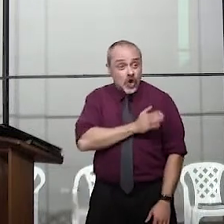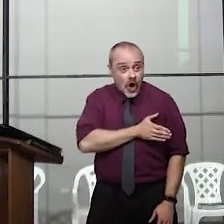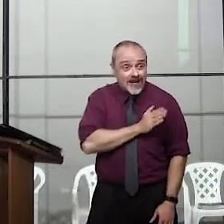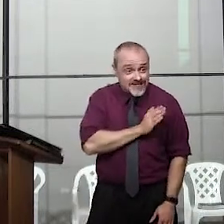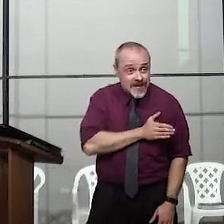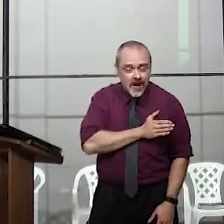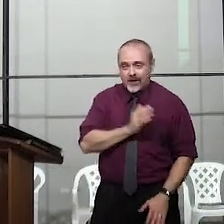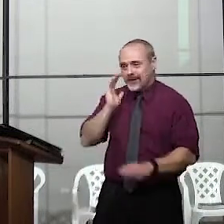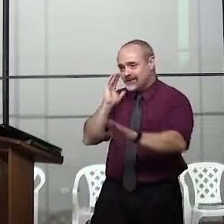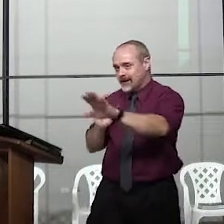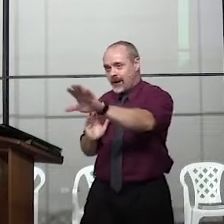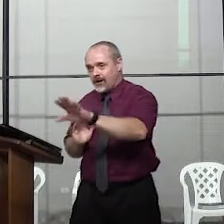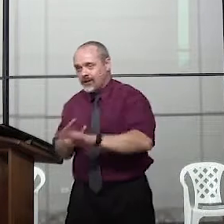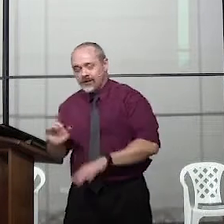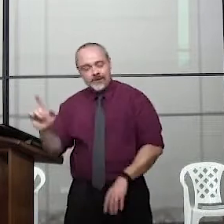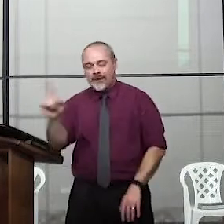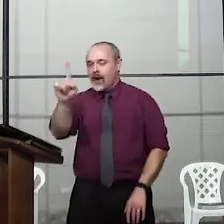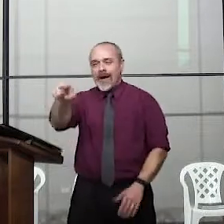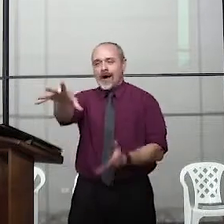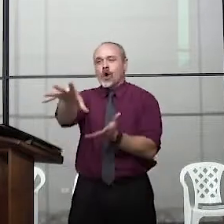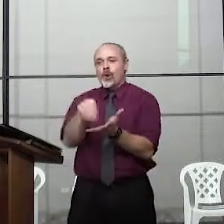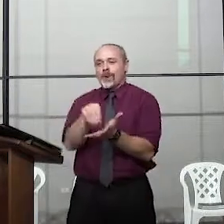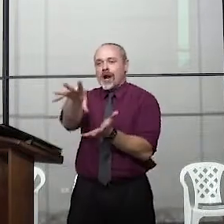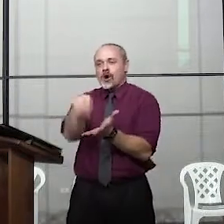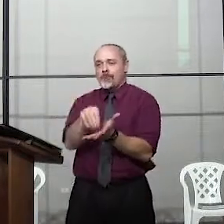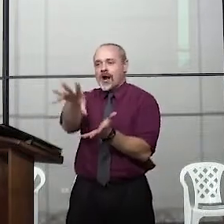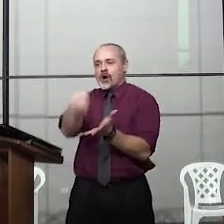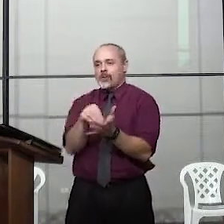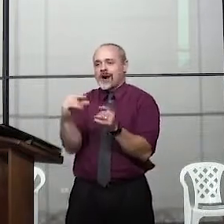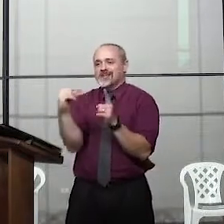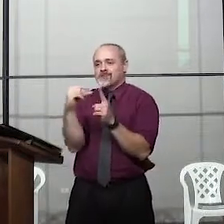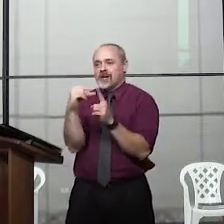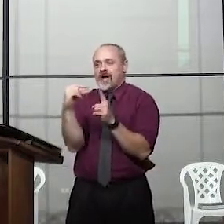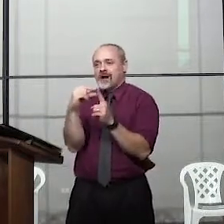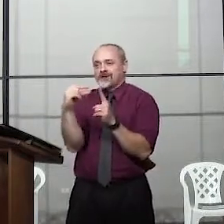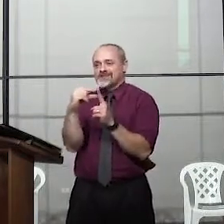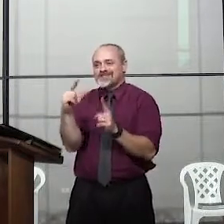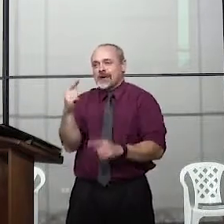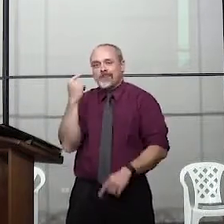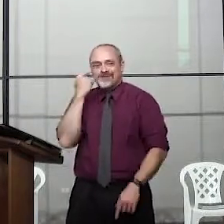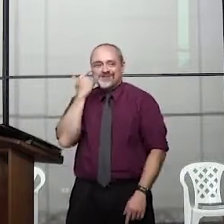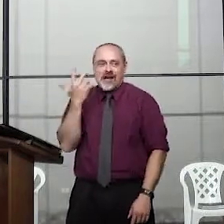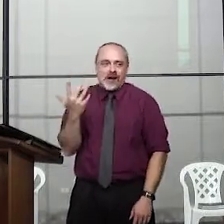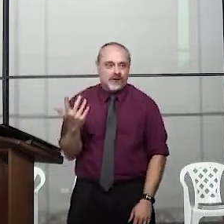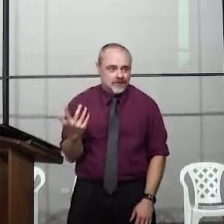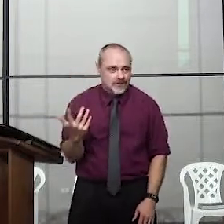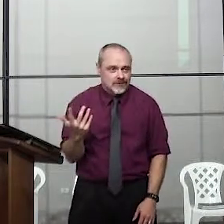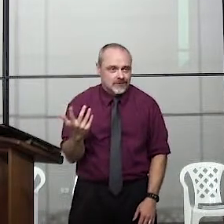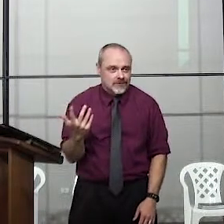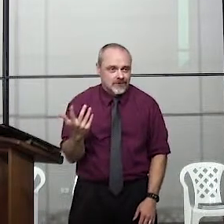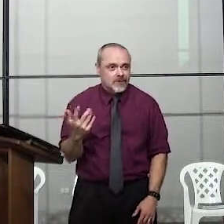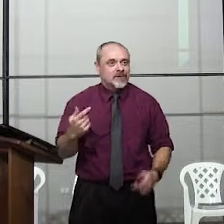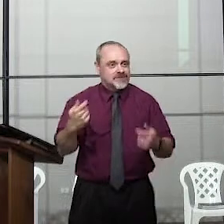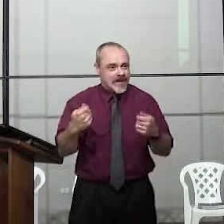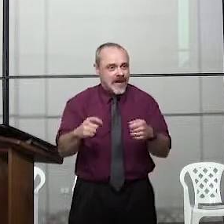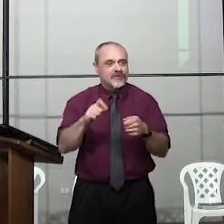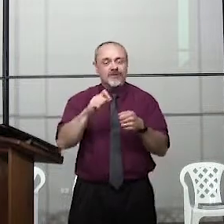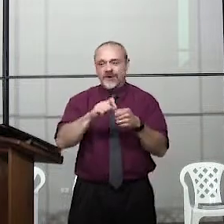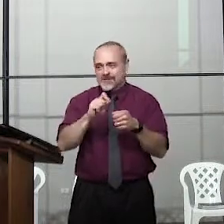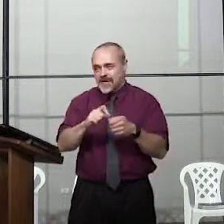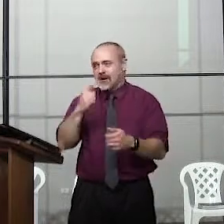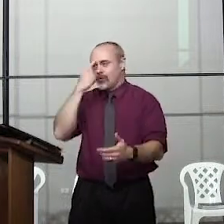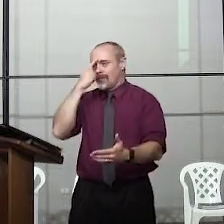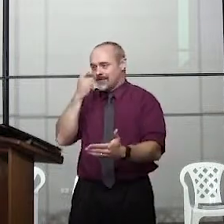isso de coração, entendeu? Não é copiar as palavras sem pensar. Mas